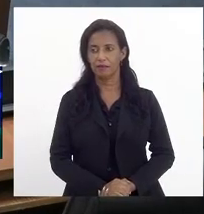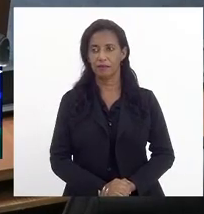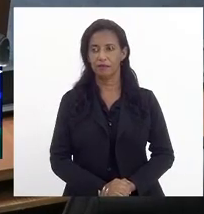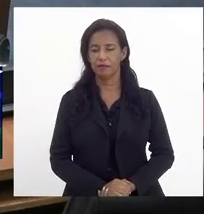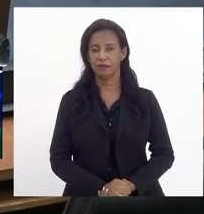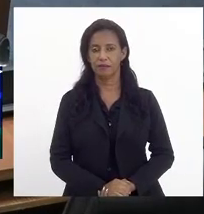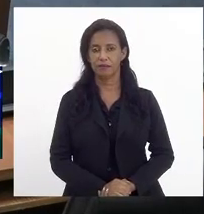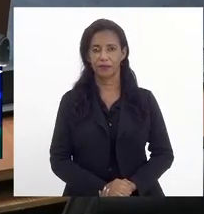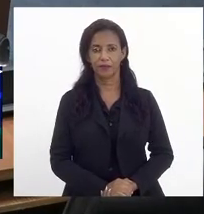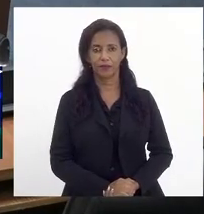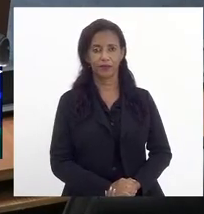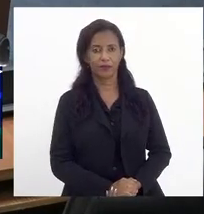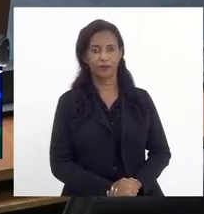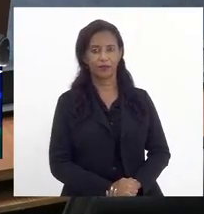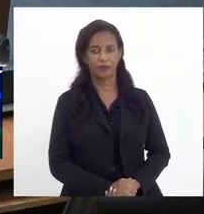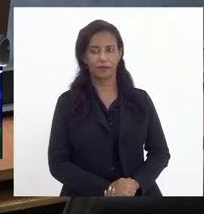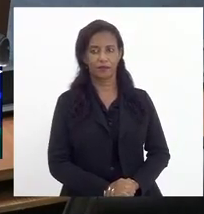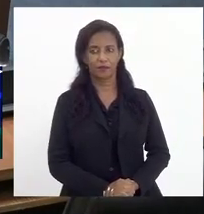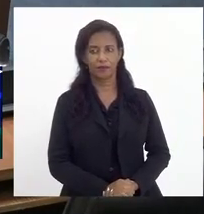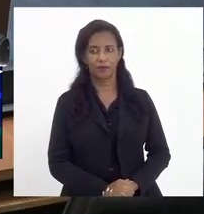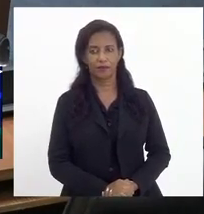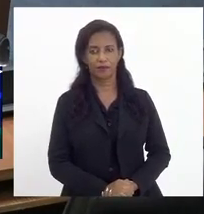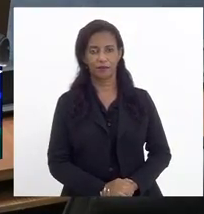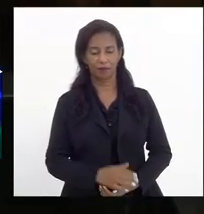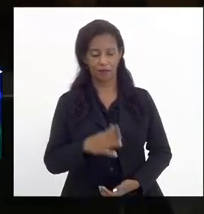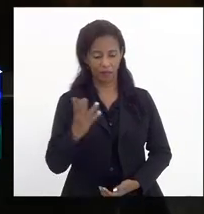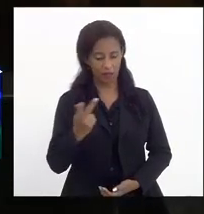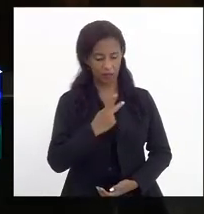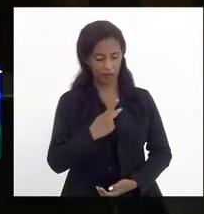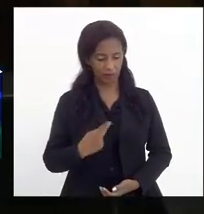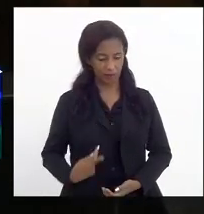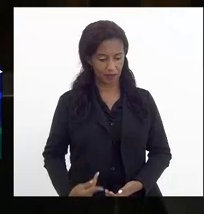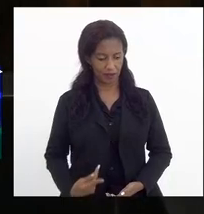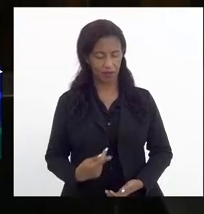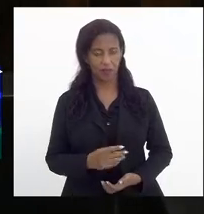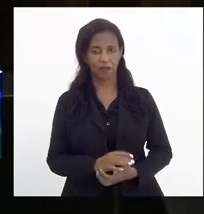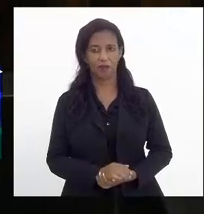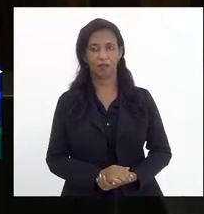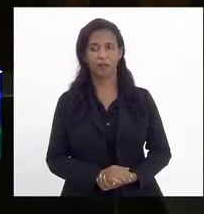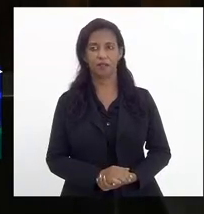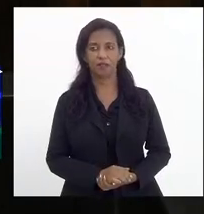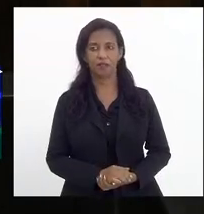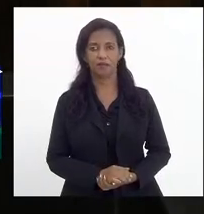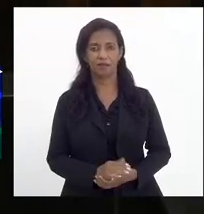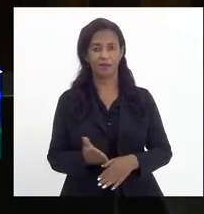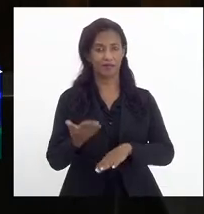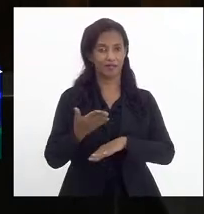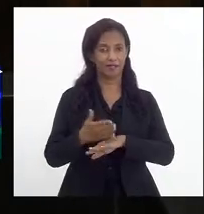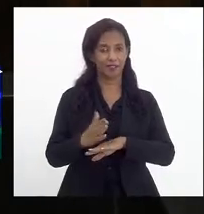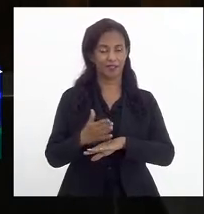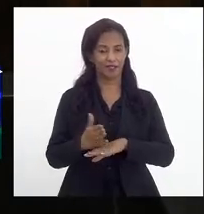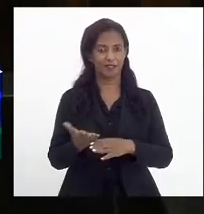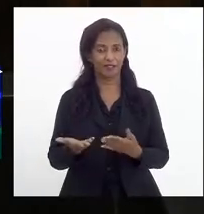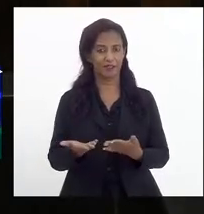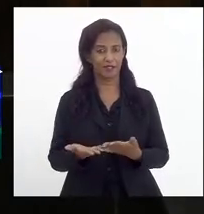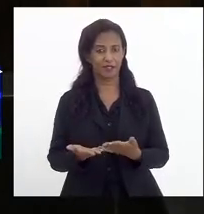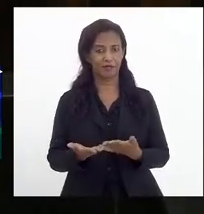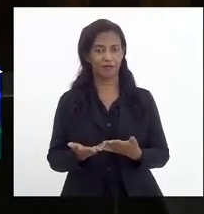o senhor presidente em exercício